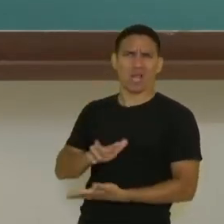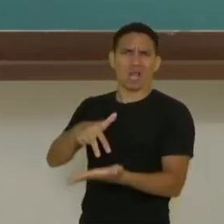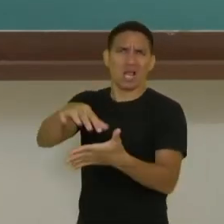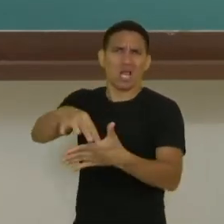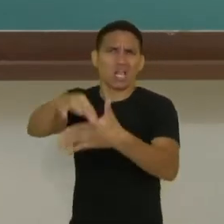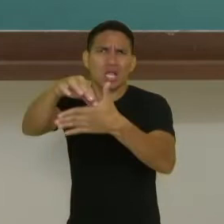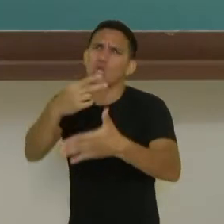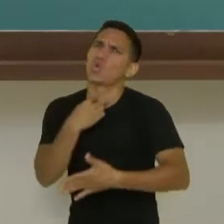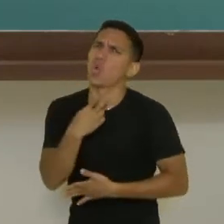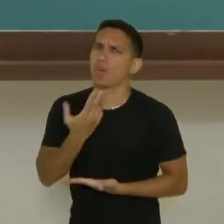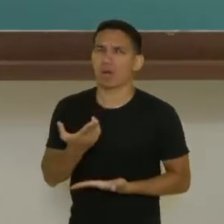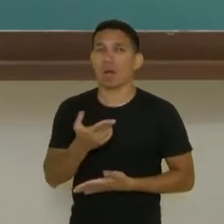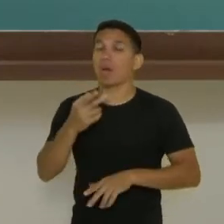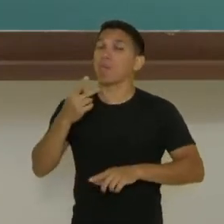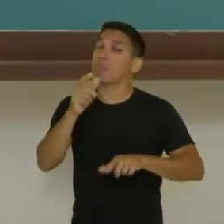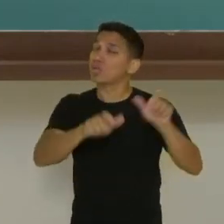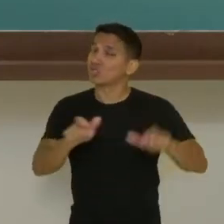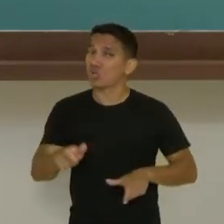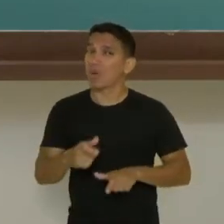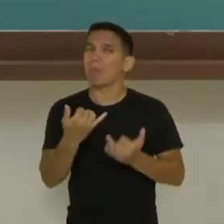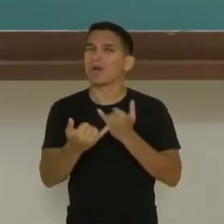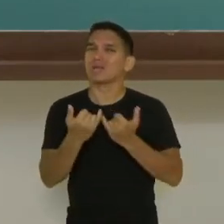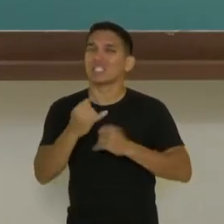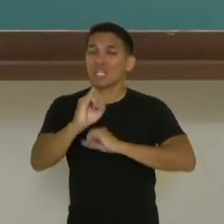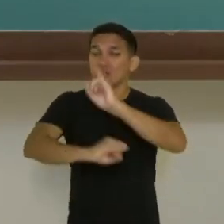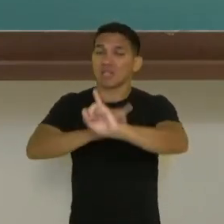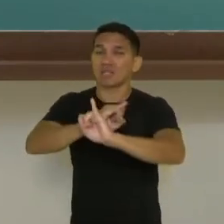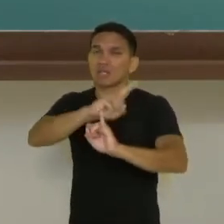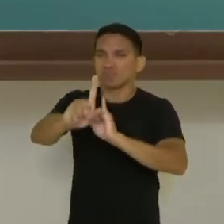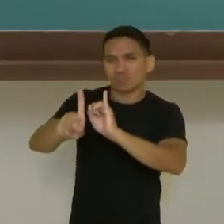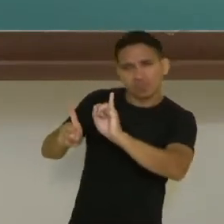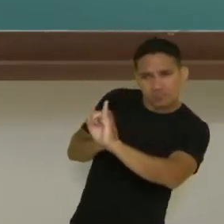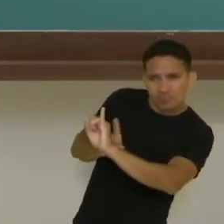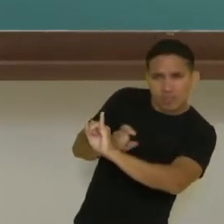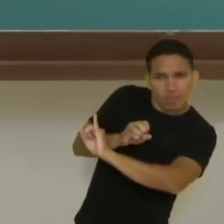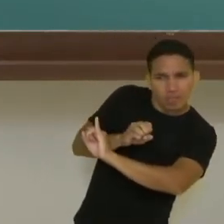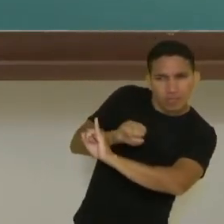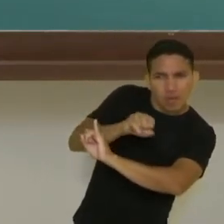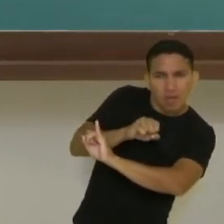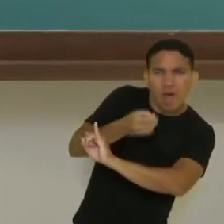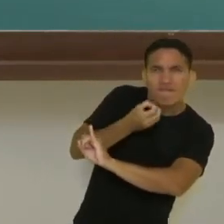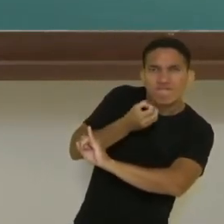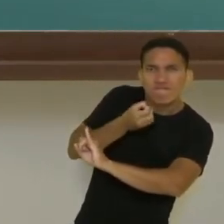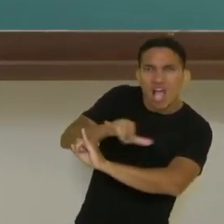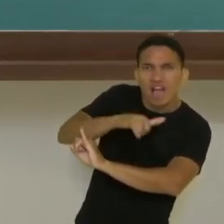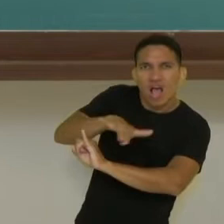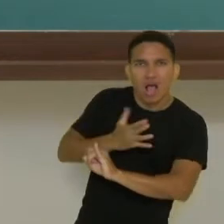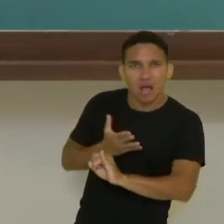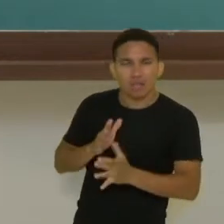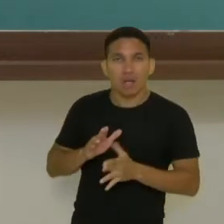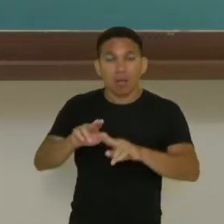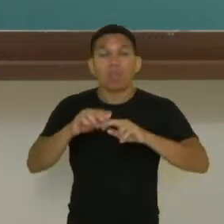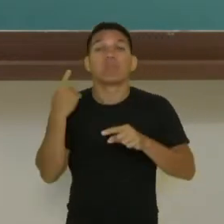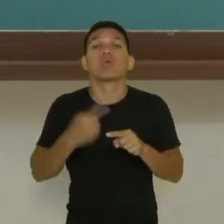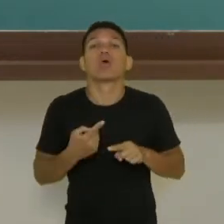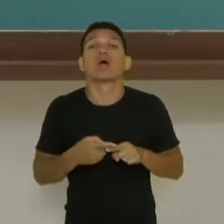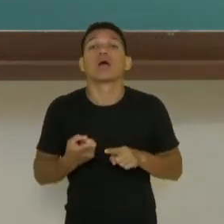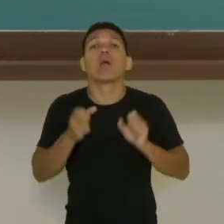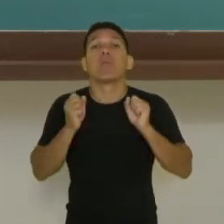da internet, e isso é muito perigoso, porque a seção de comentários, você pode ir lá e não